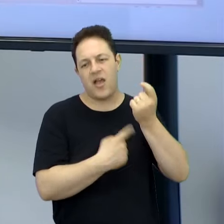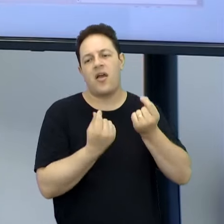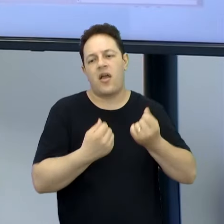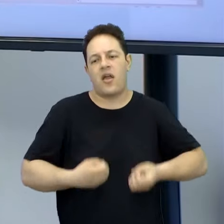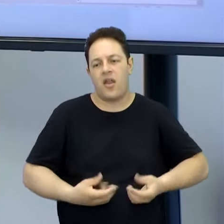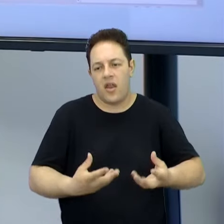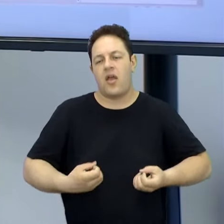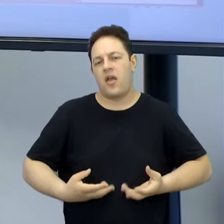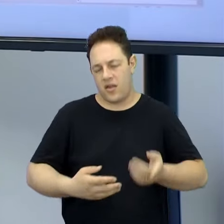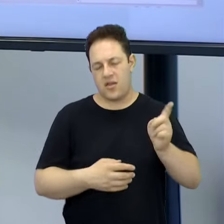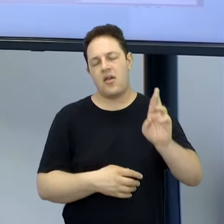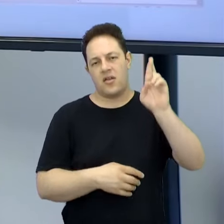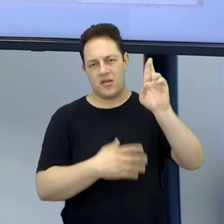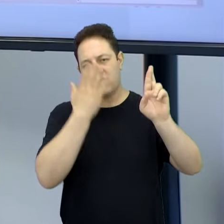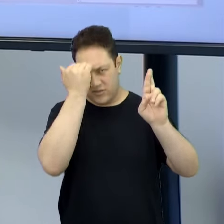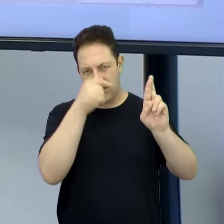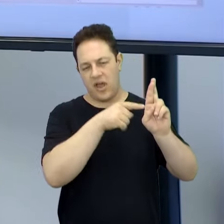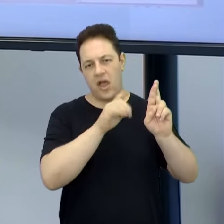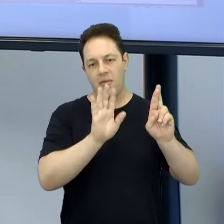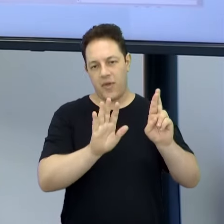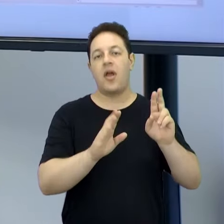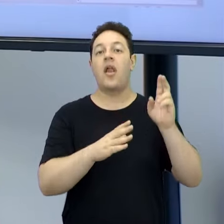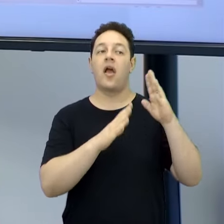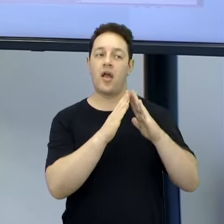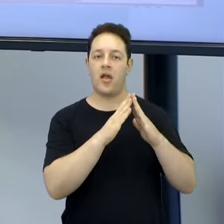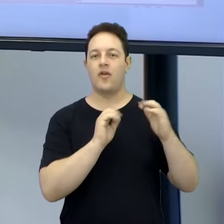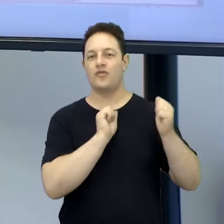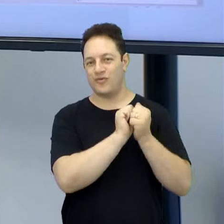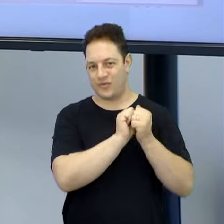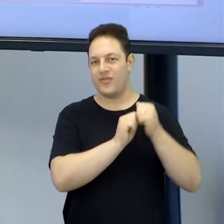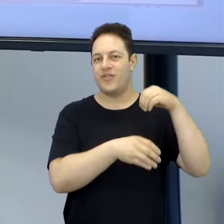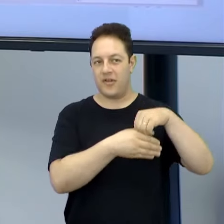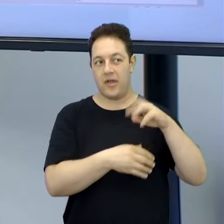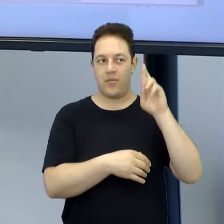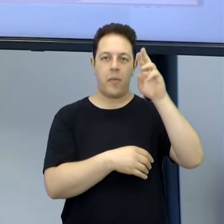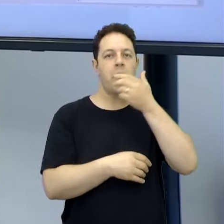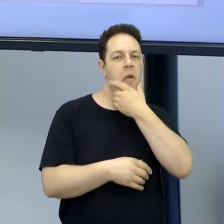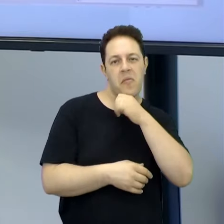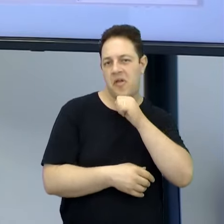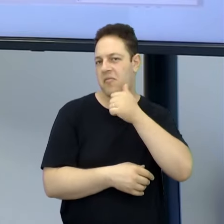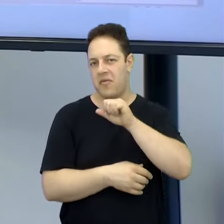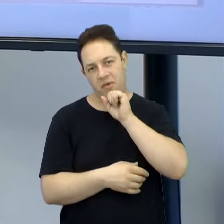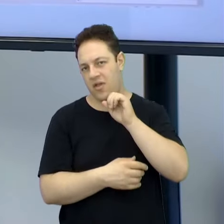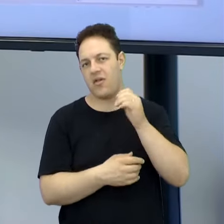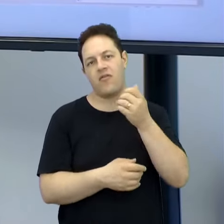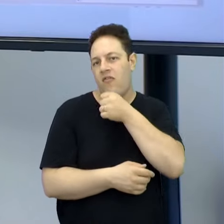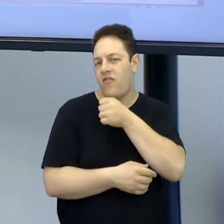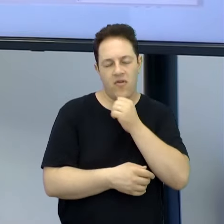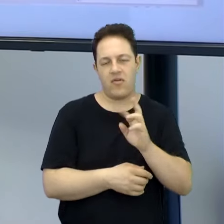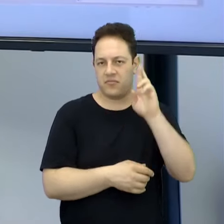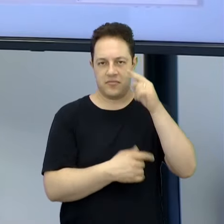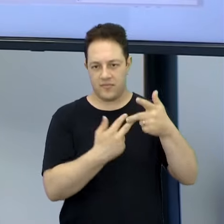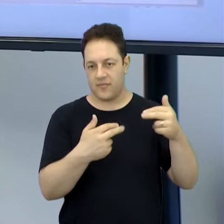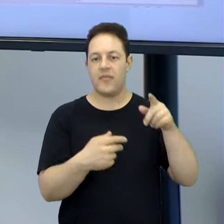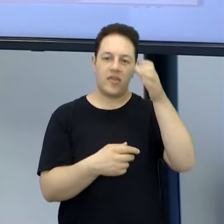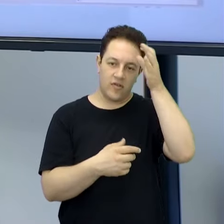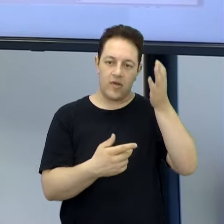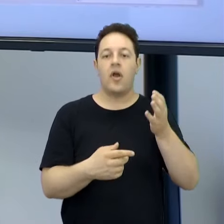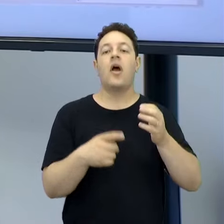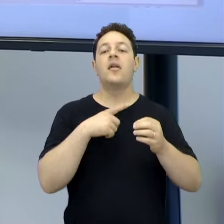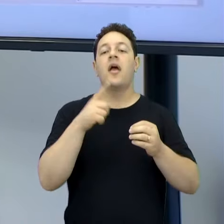assumiu essas despesas. Geralmente é quem mora com a gente. E aí tem essa projeção financeira que eu pedi para